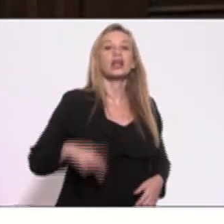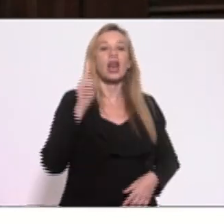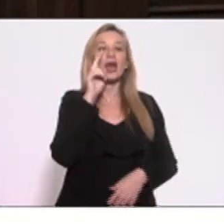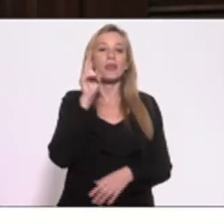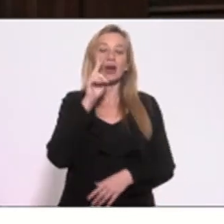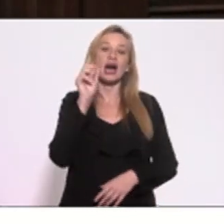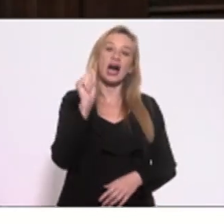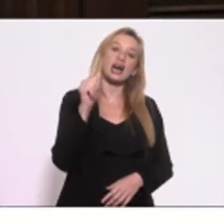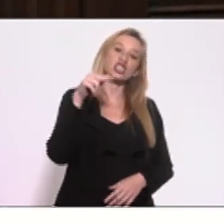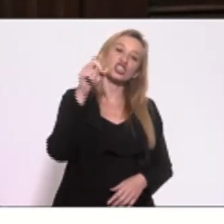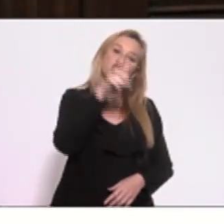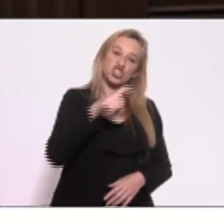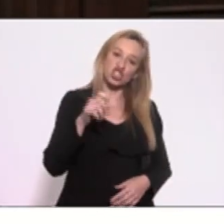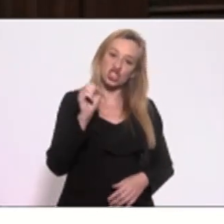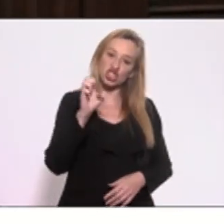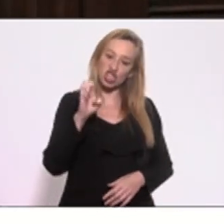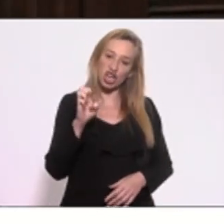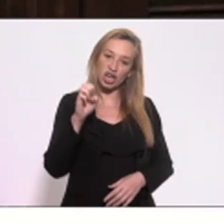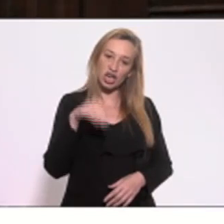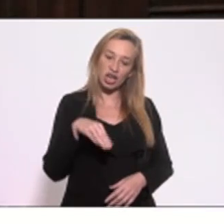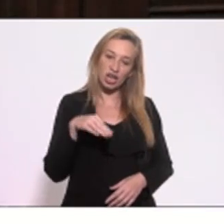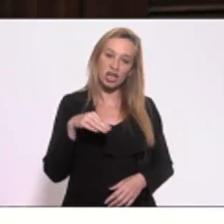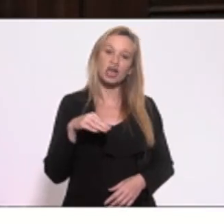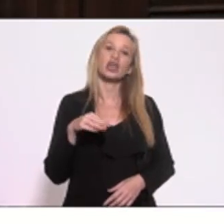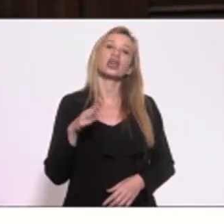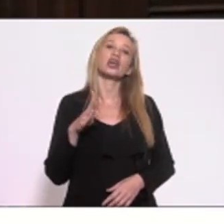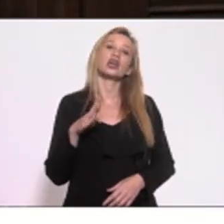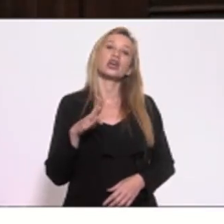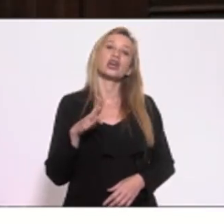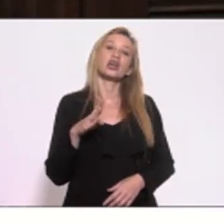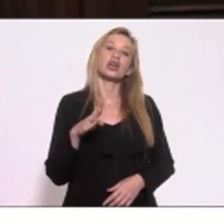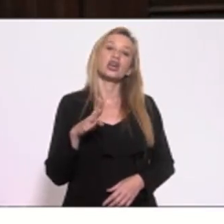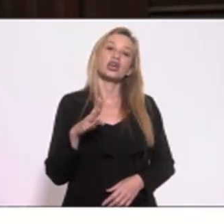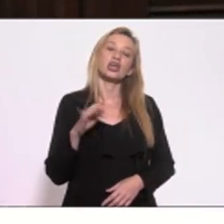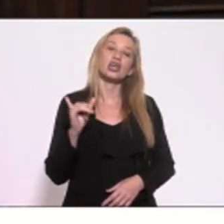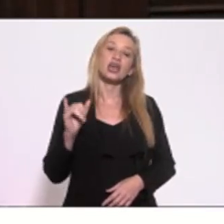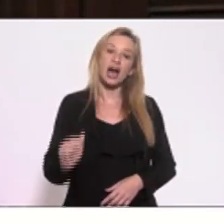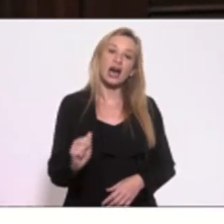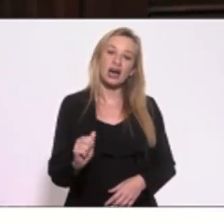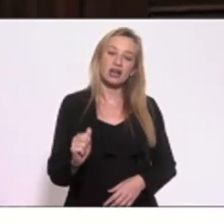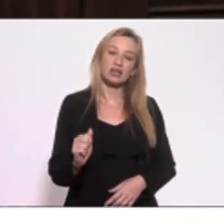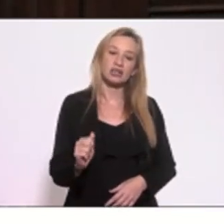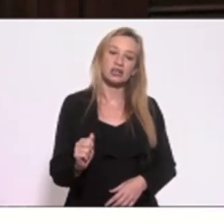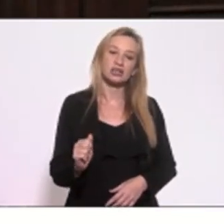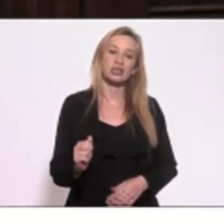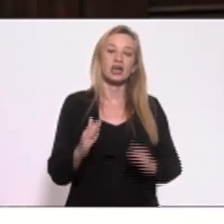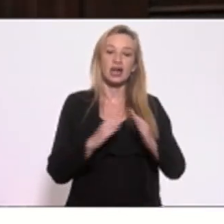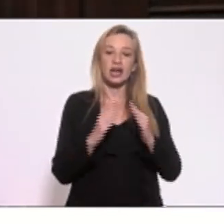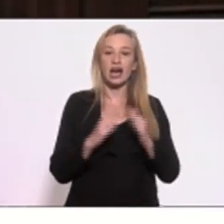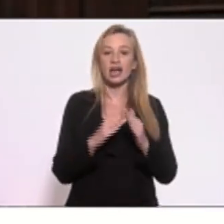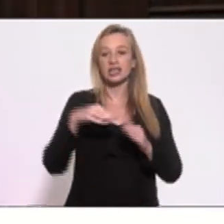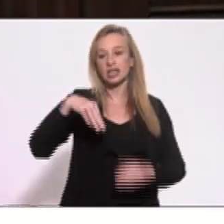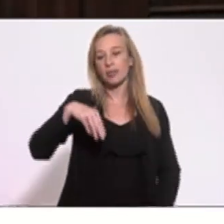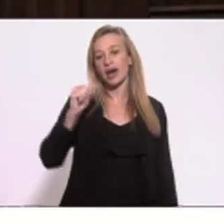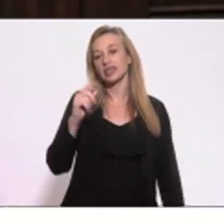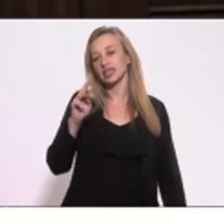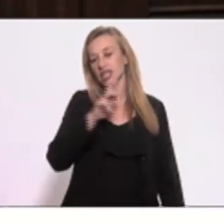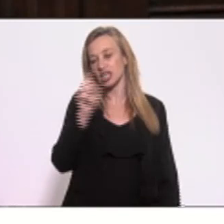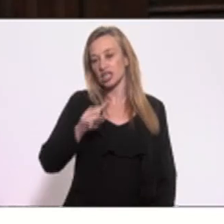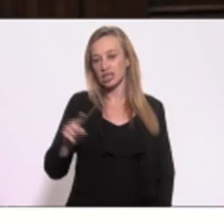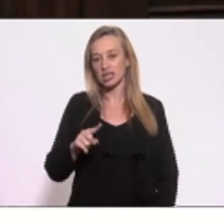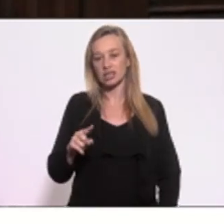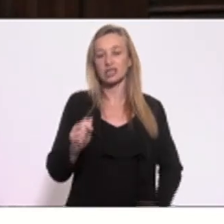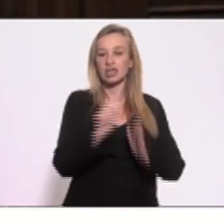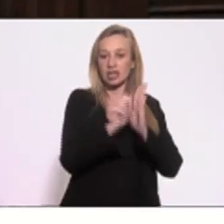Iá Nassô Oká Ilê Ossum descende da casa matriz da nação Queto, que é o